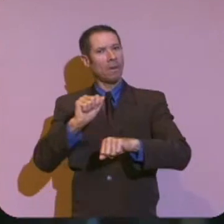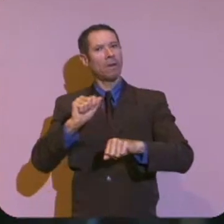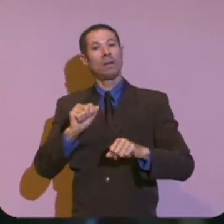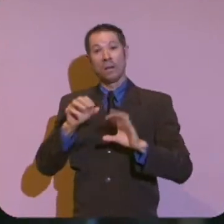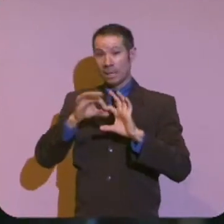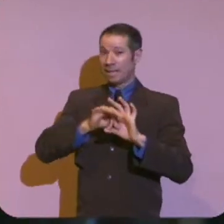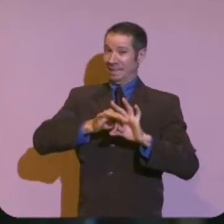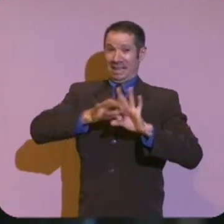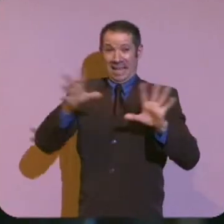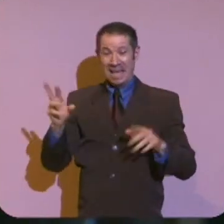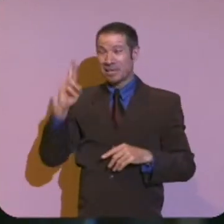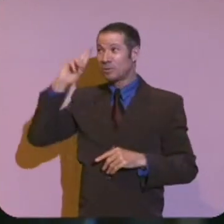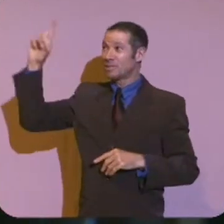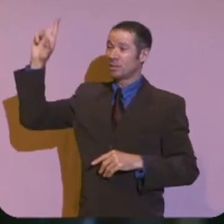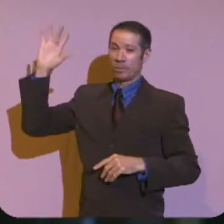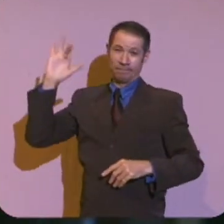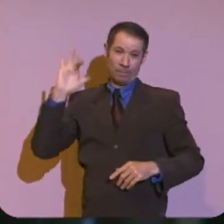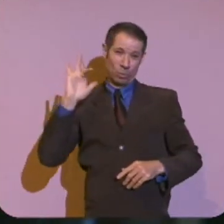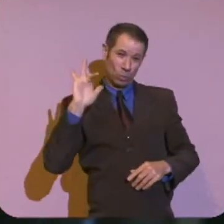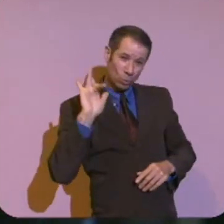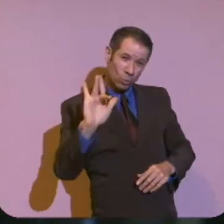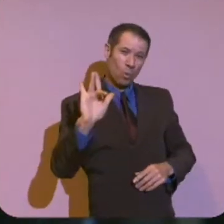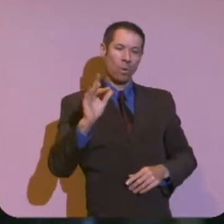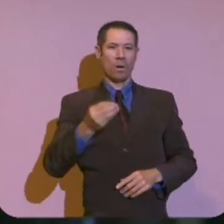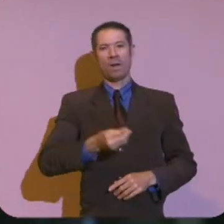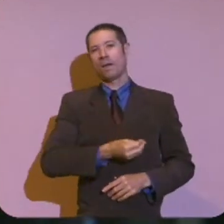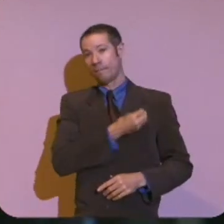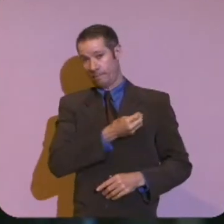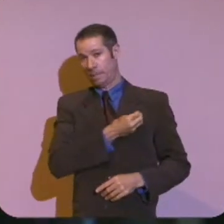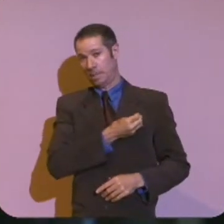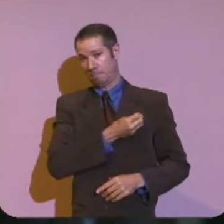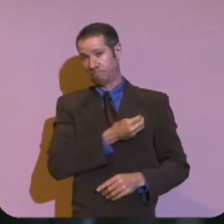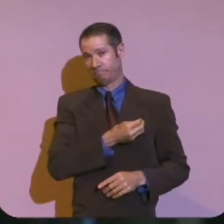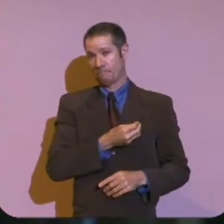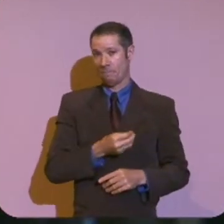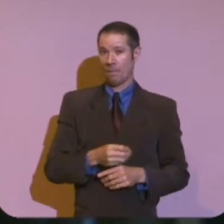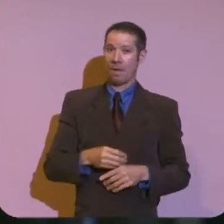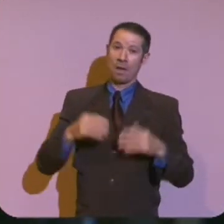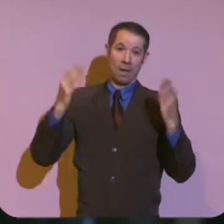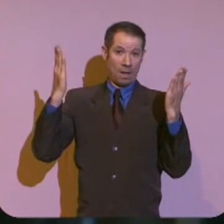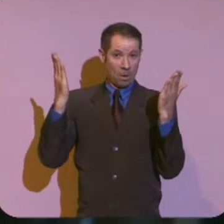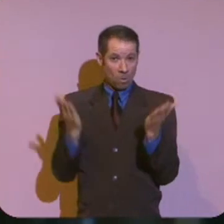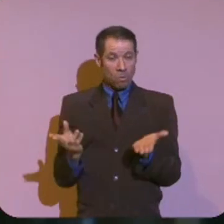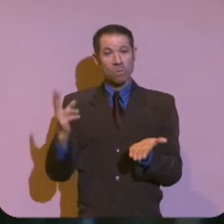Deixa o Senhor tocar na tua vida. Eu falei hoje de